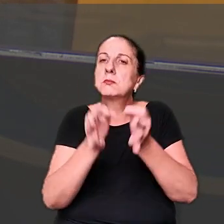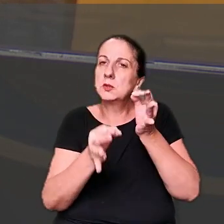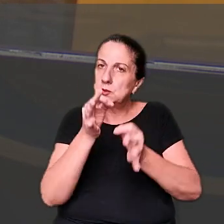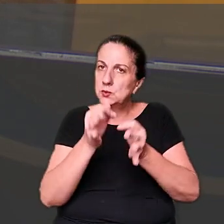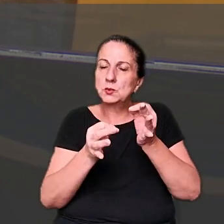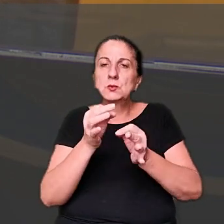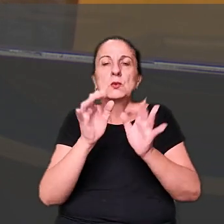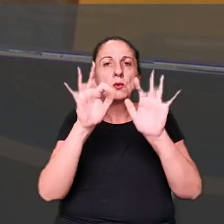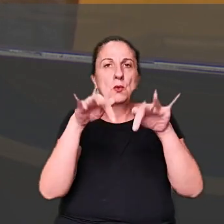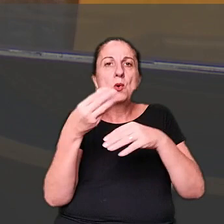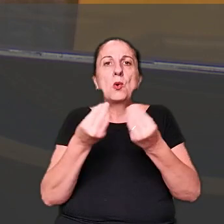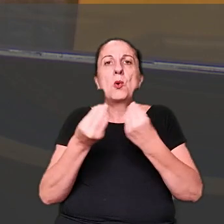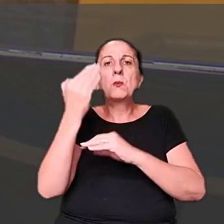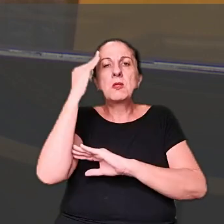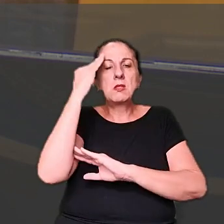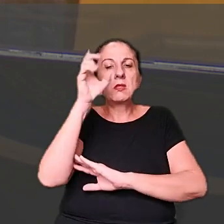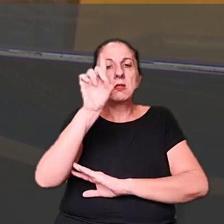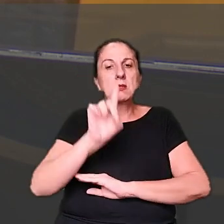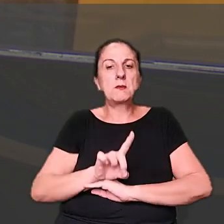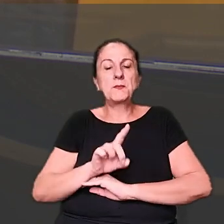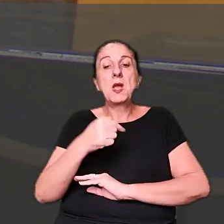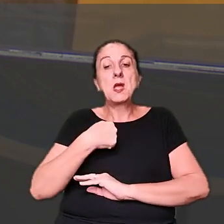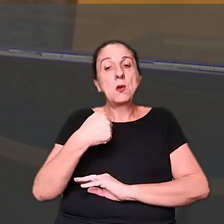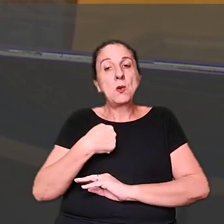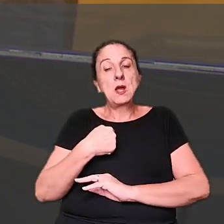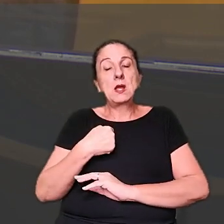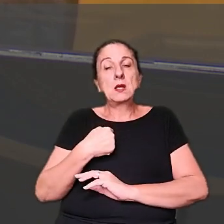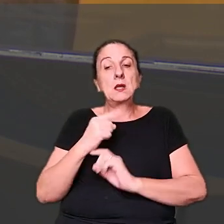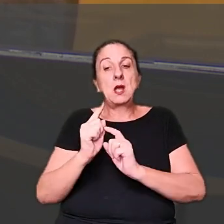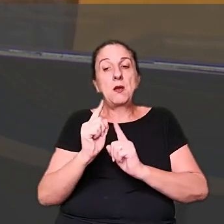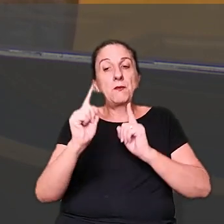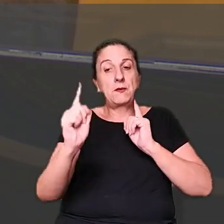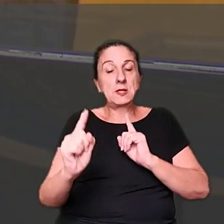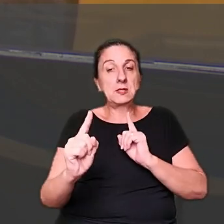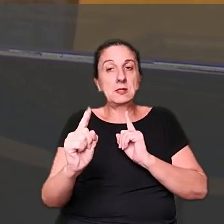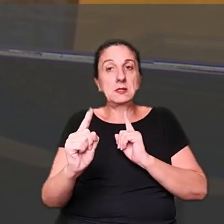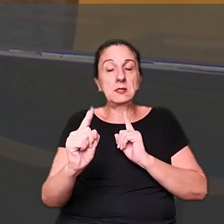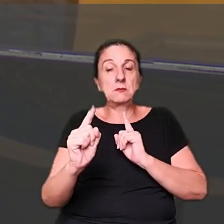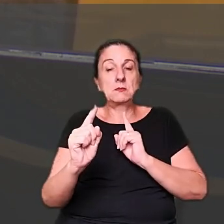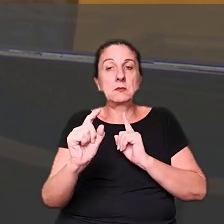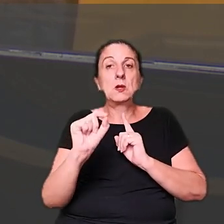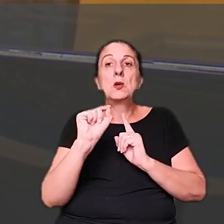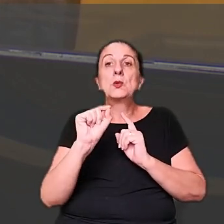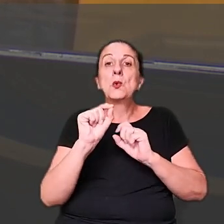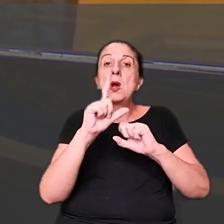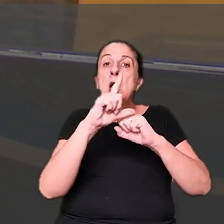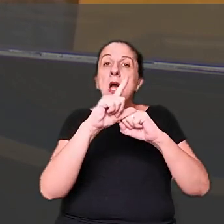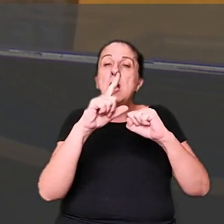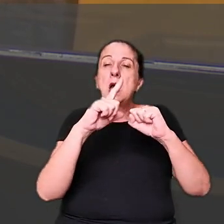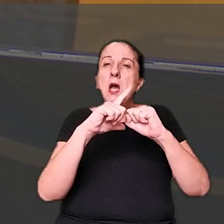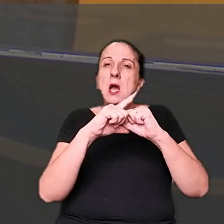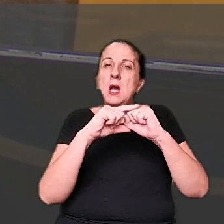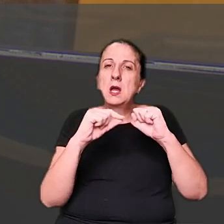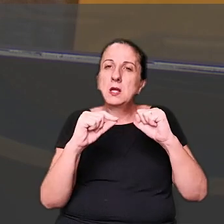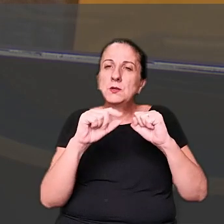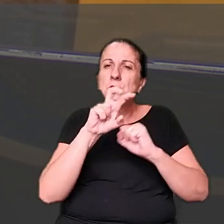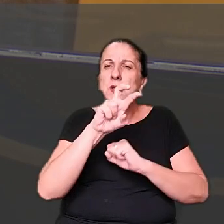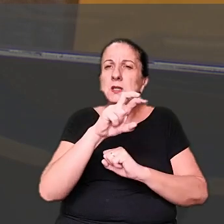instrução e julgamento da rescisória como entender de direito. Eu estou aqui afastando o cabimento das hipóteses do artigo